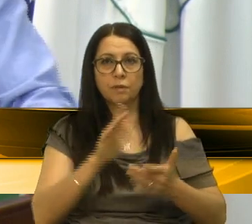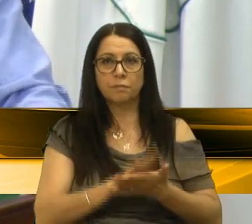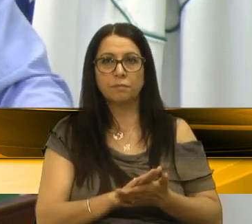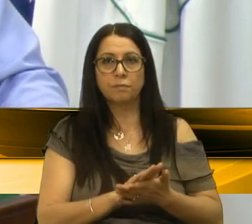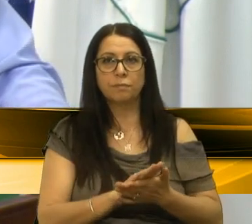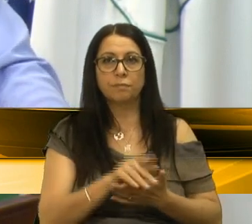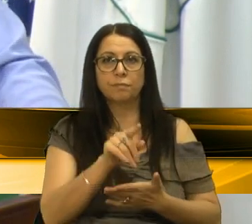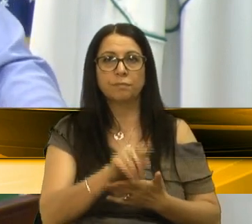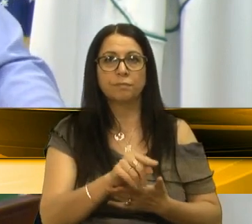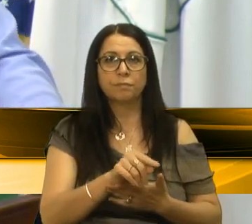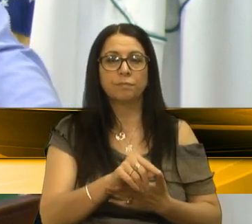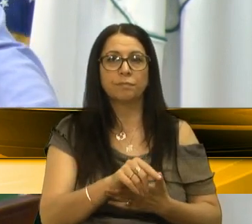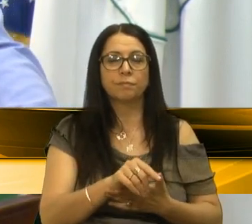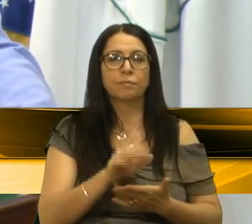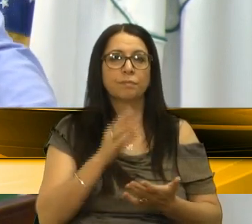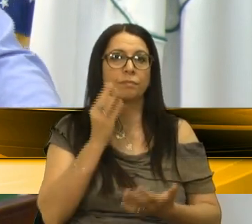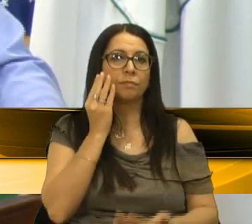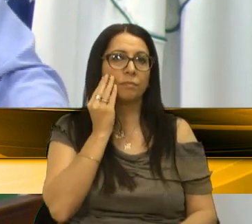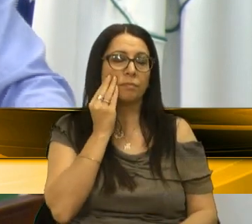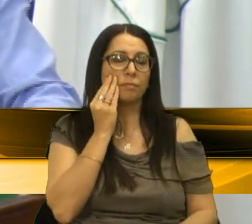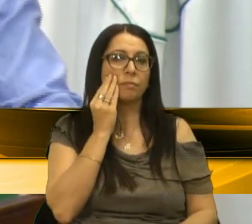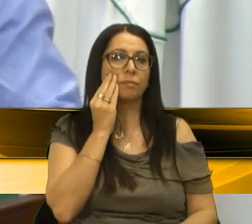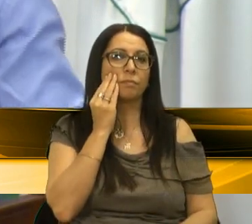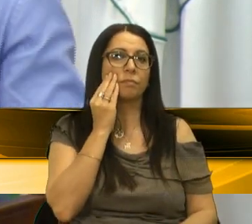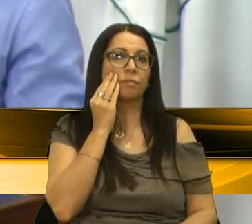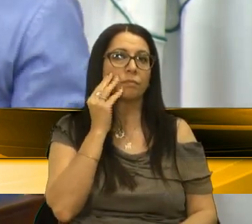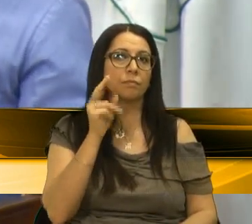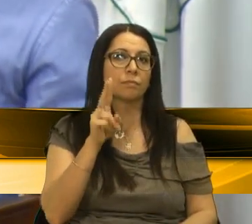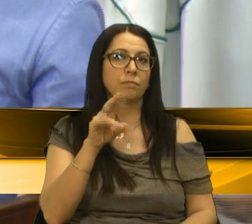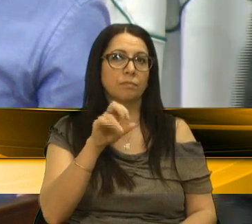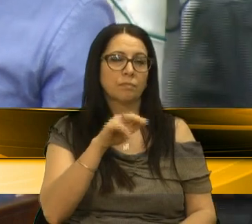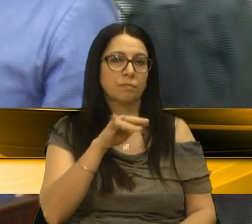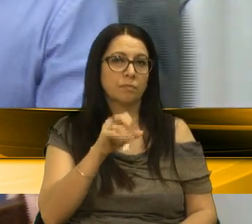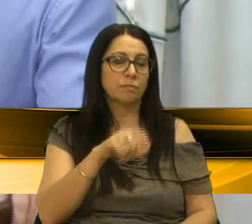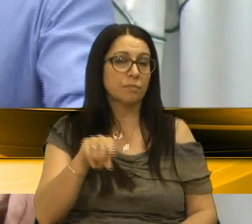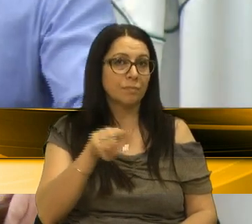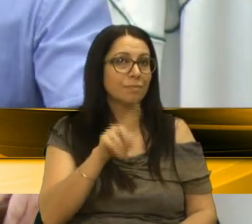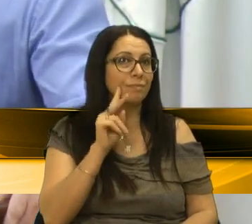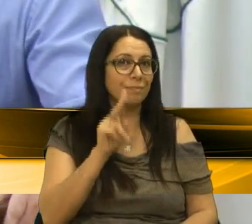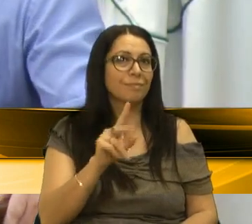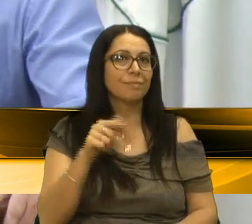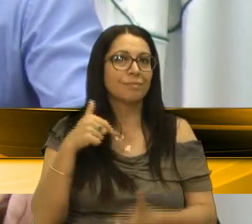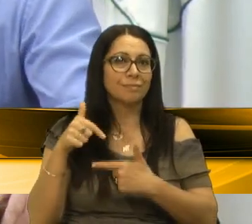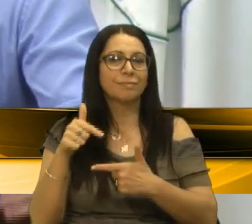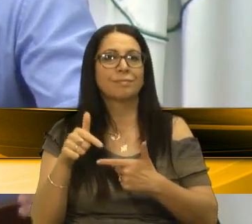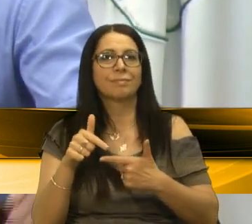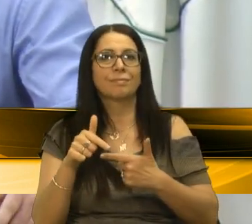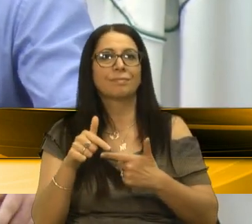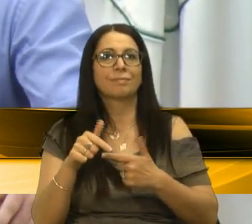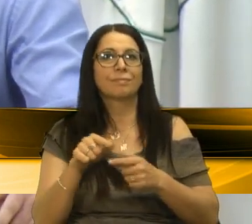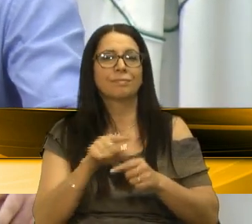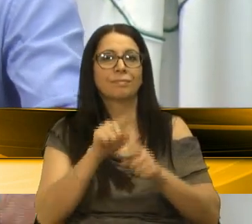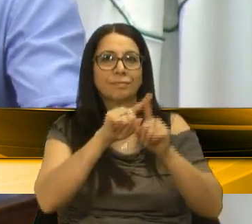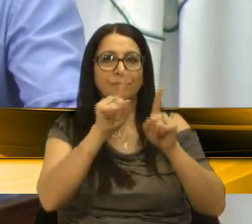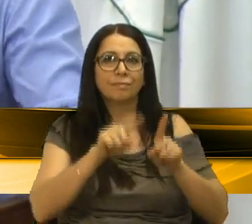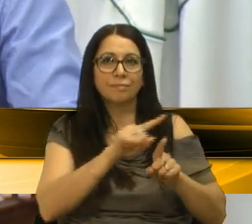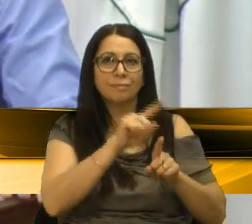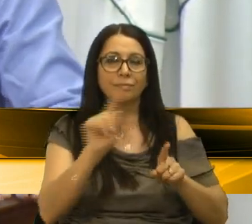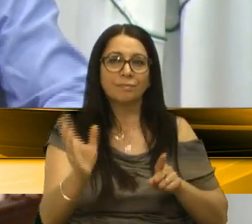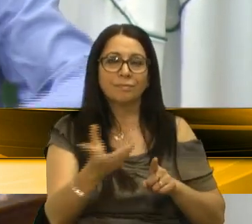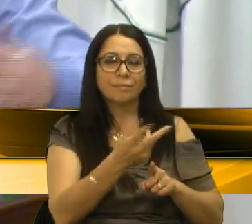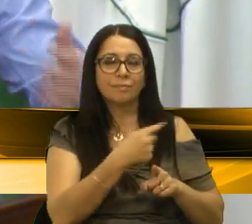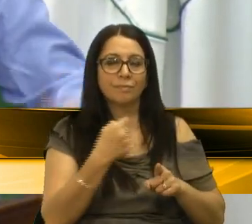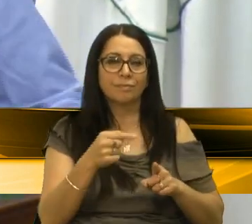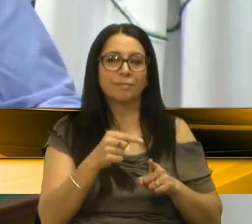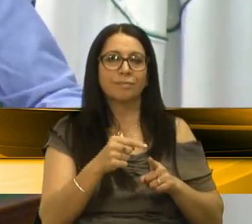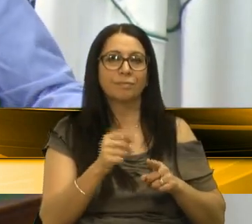senhor Vinícius, e a todas as pessoas que aqui estão trabalhando, dentre servidores e todos nós,